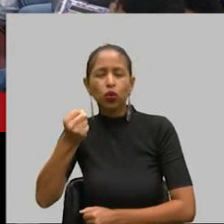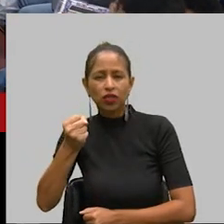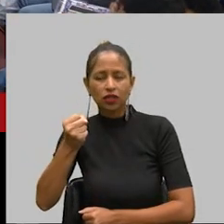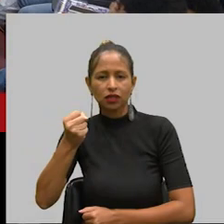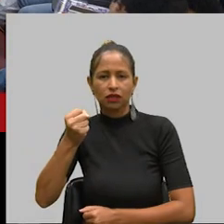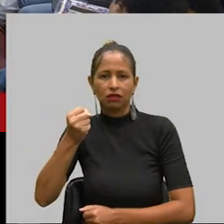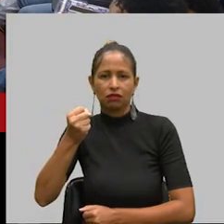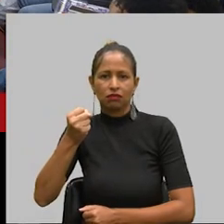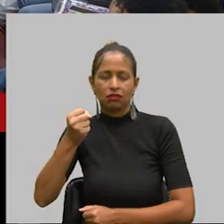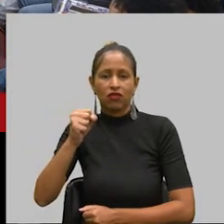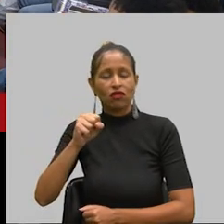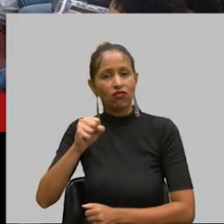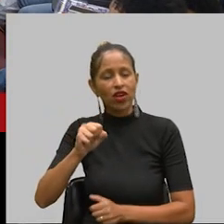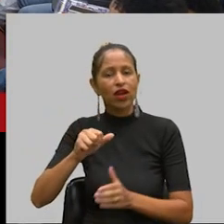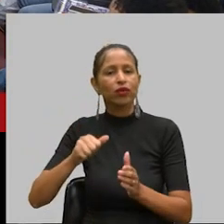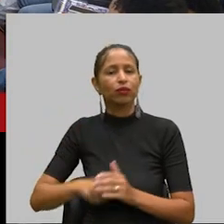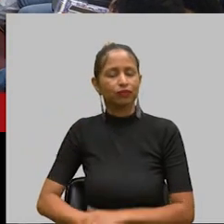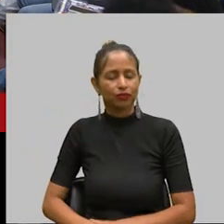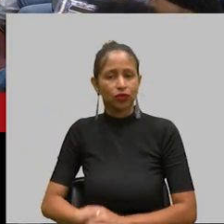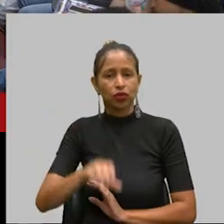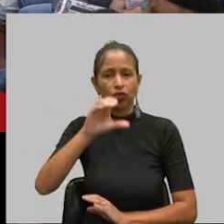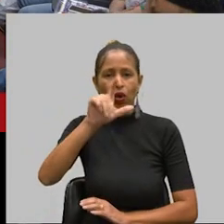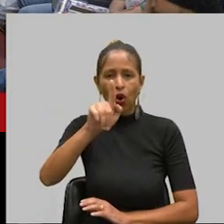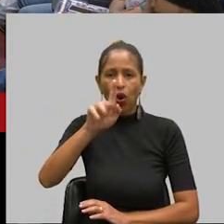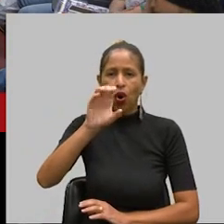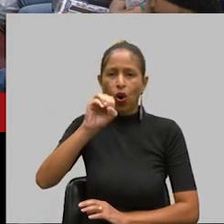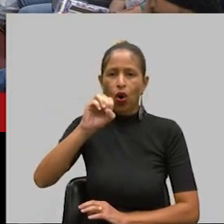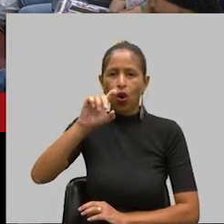golpe e esse golpe